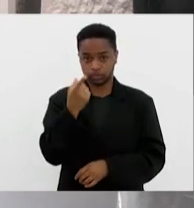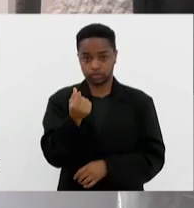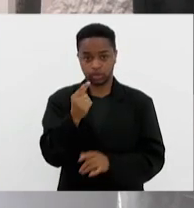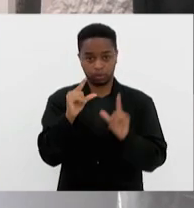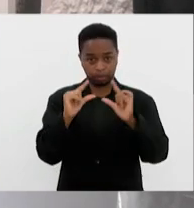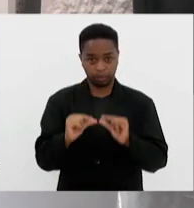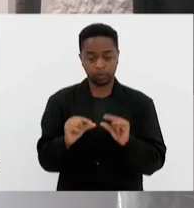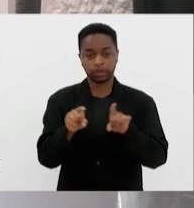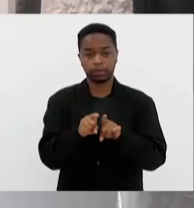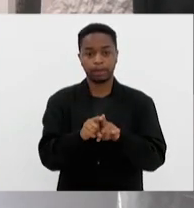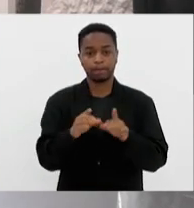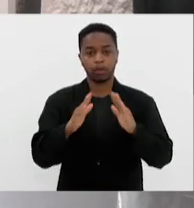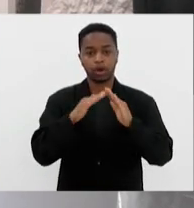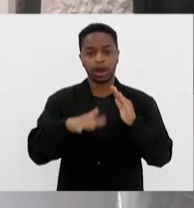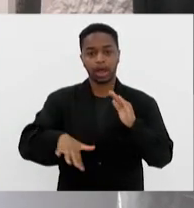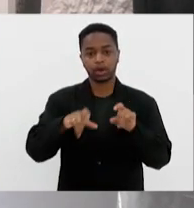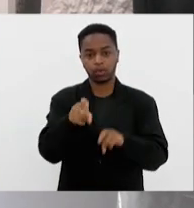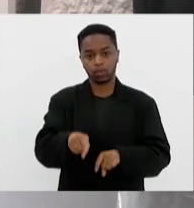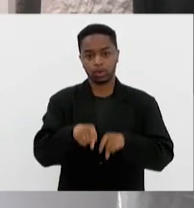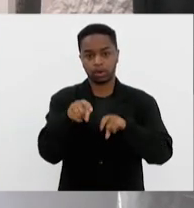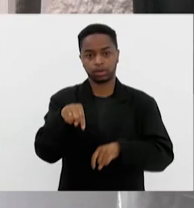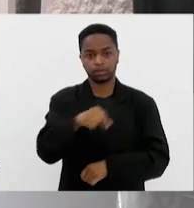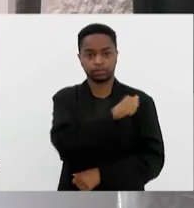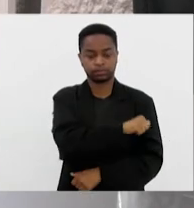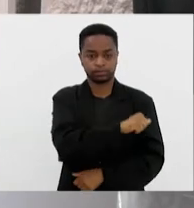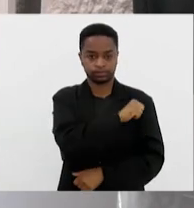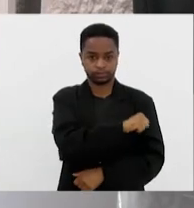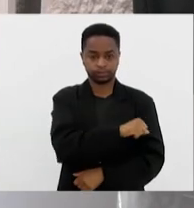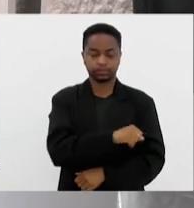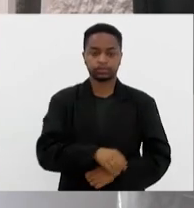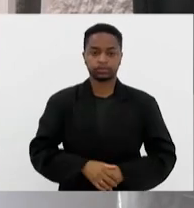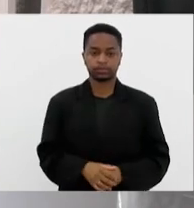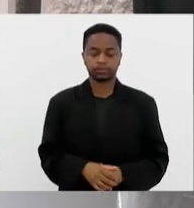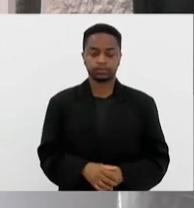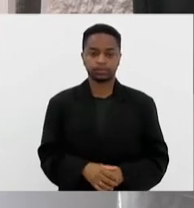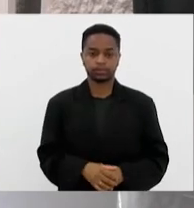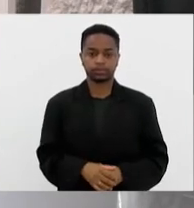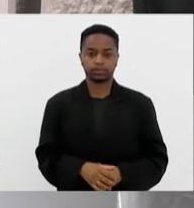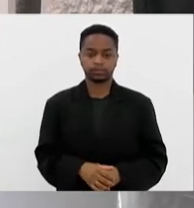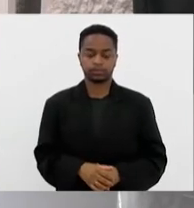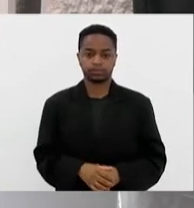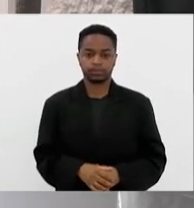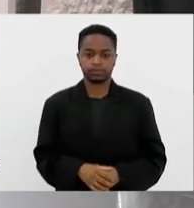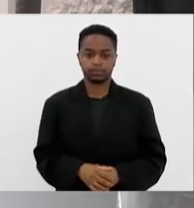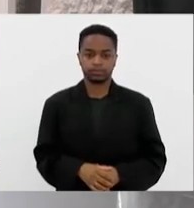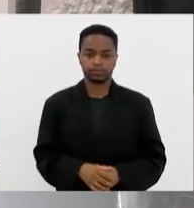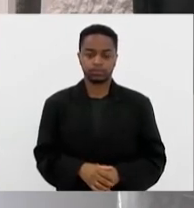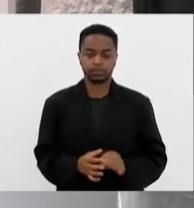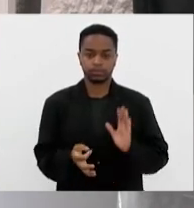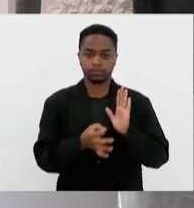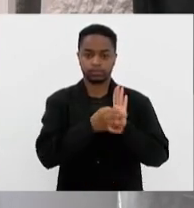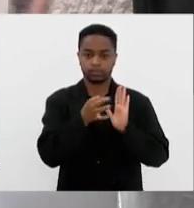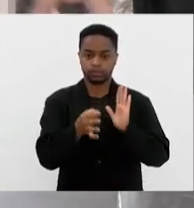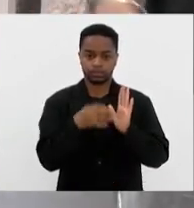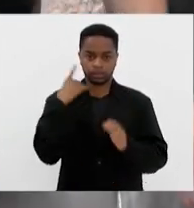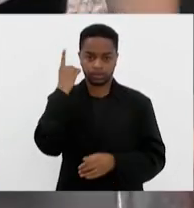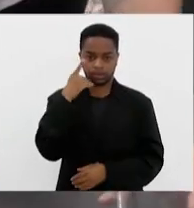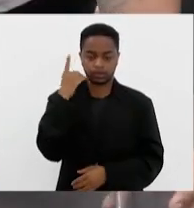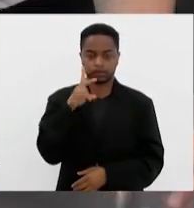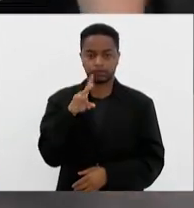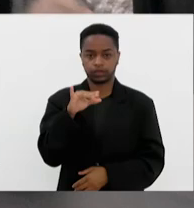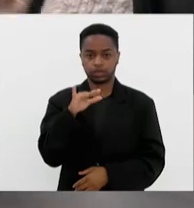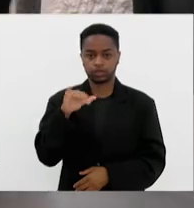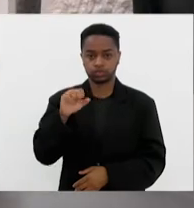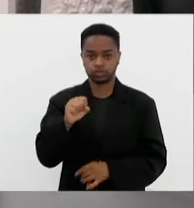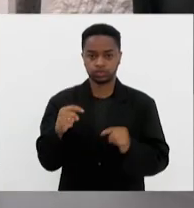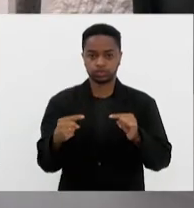localidade de área rural no âmbito do Estado do Rio de Janeiro, na forma em que menciona. O parecer do deputado Vinícius Cozzolino